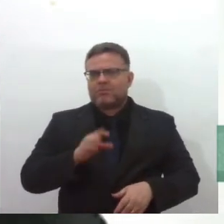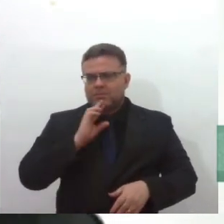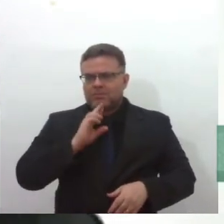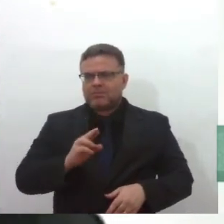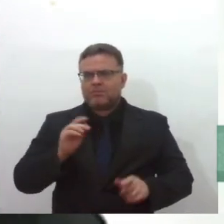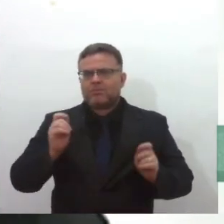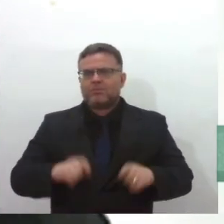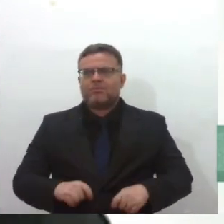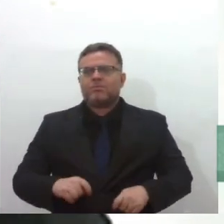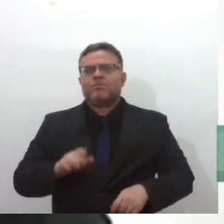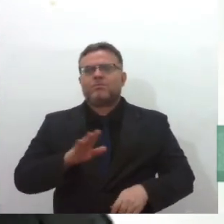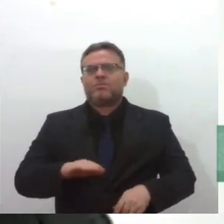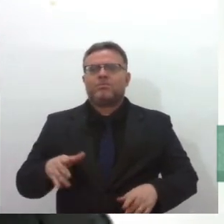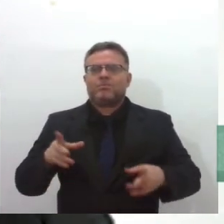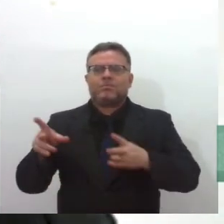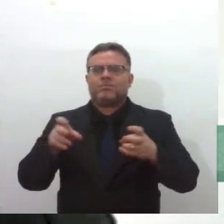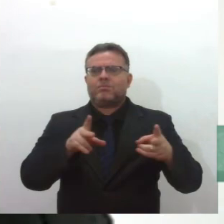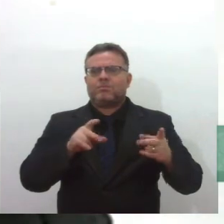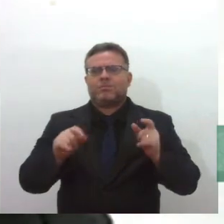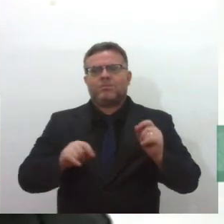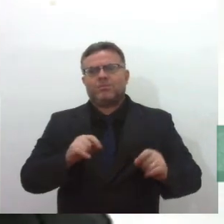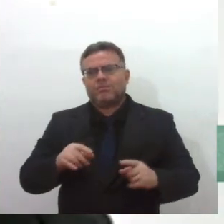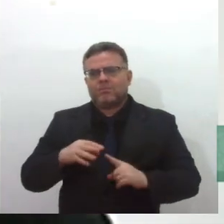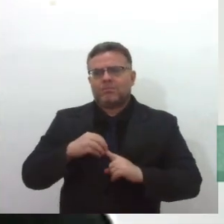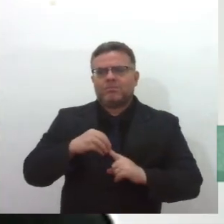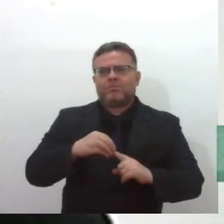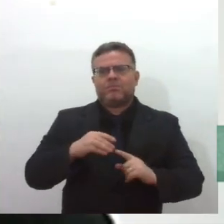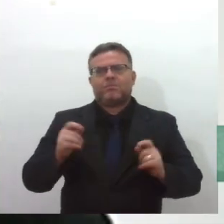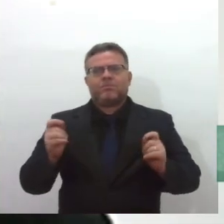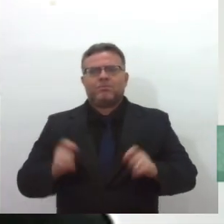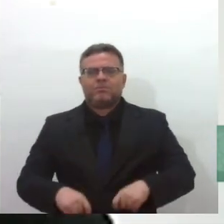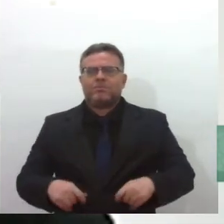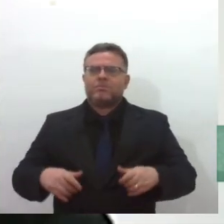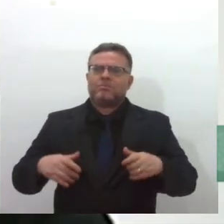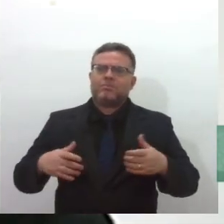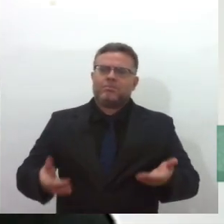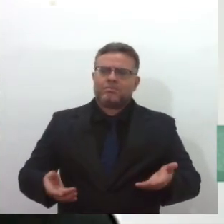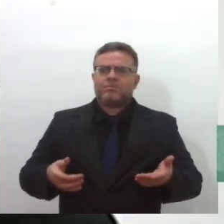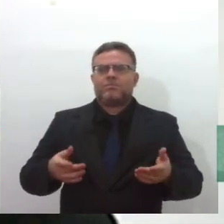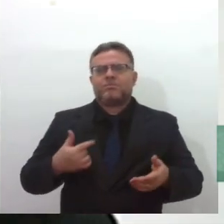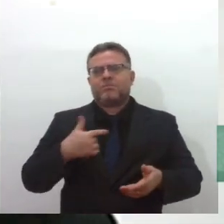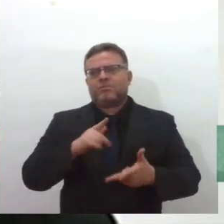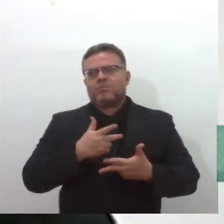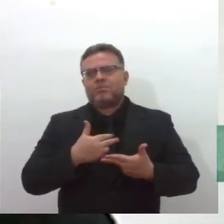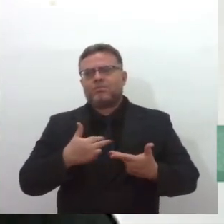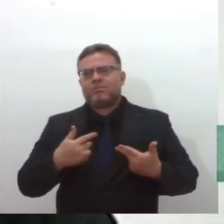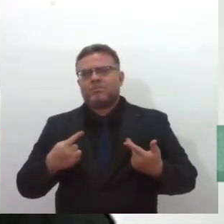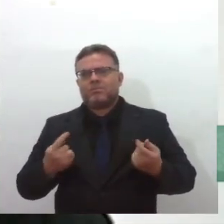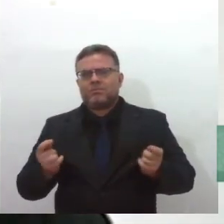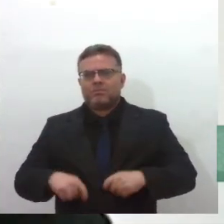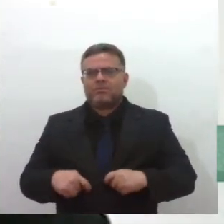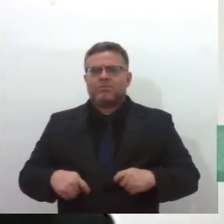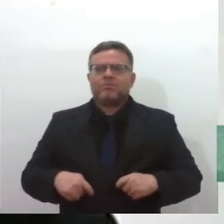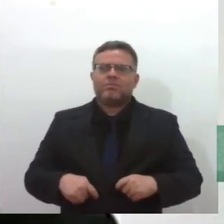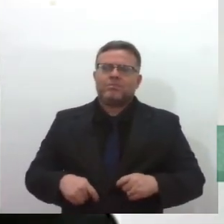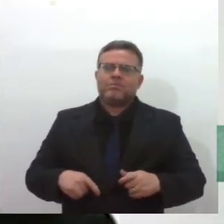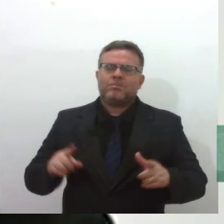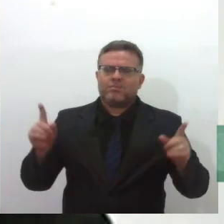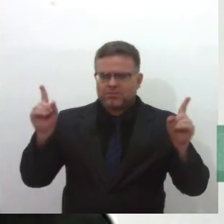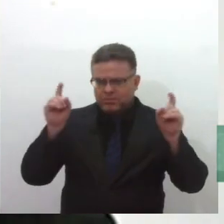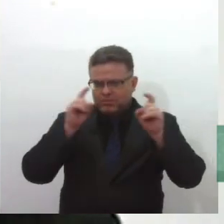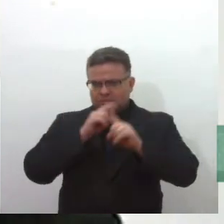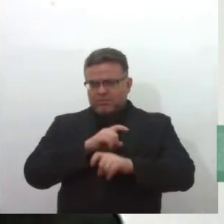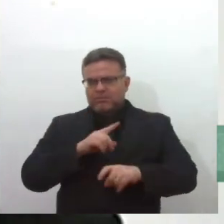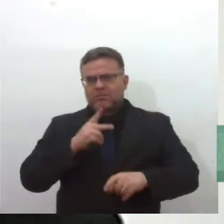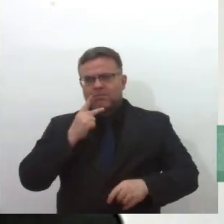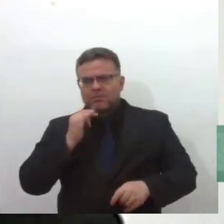as crianças observarem que não é só um lazer, existe também questões ali bastante complexas, e cabe ao pai, cabe